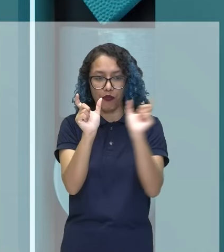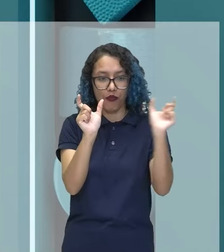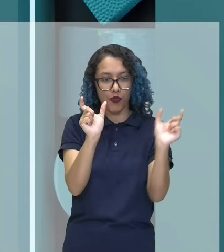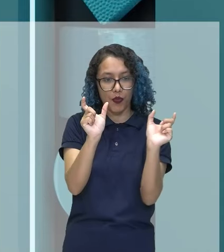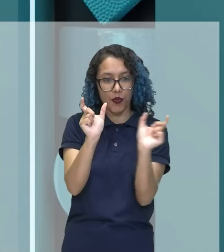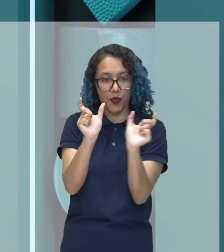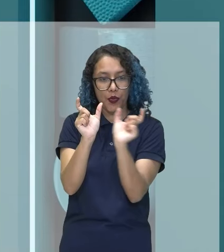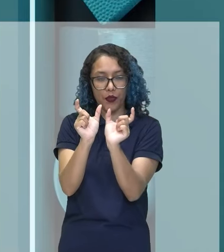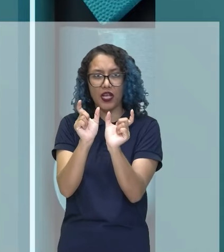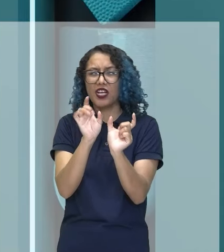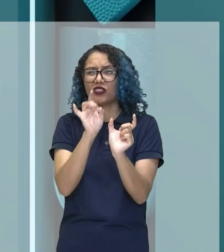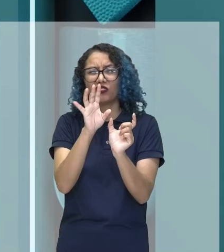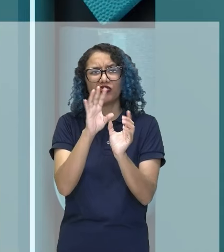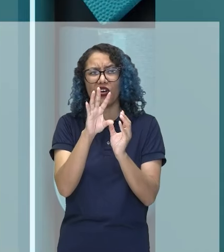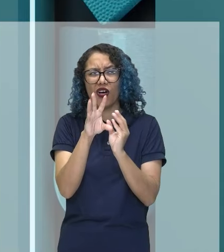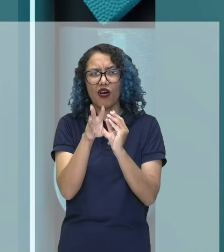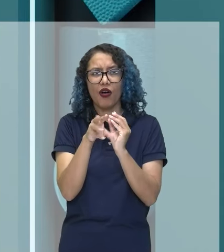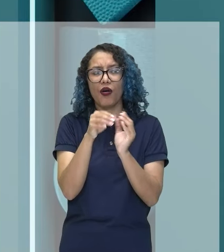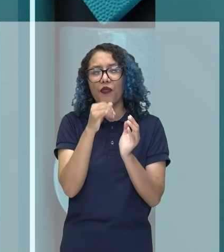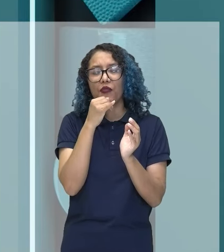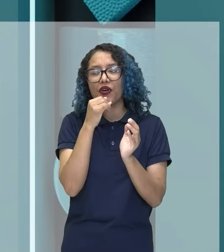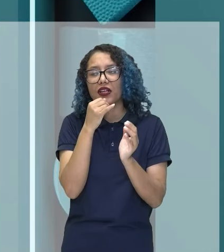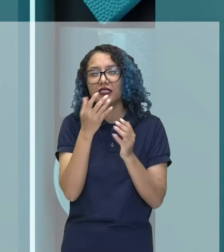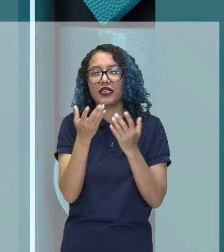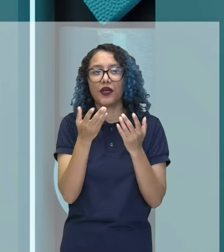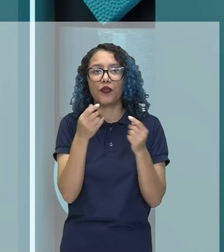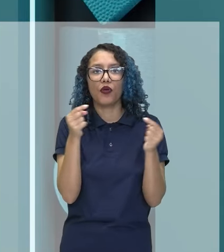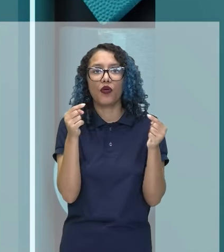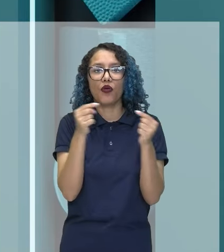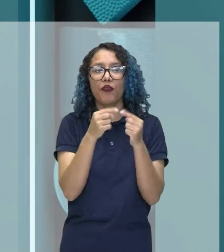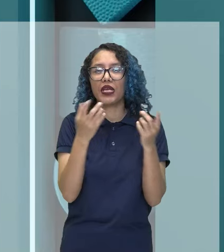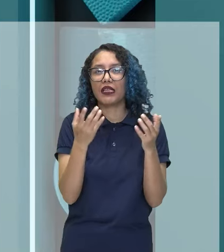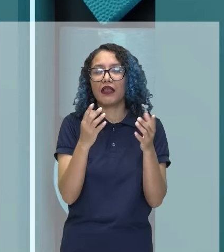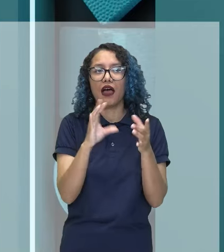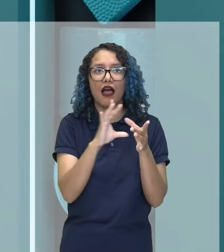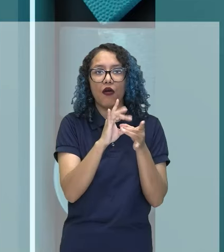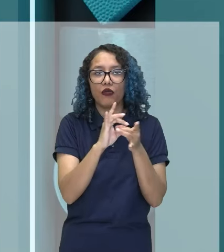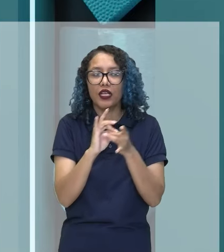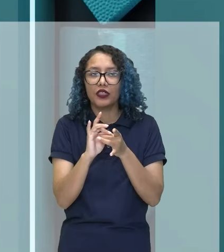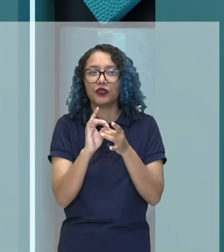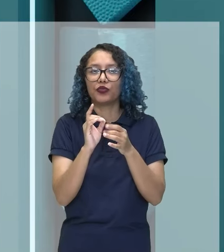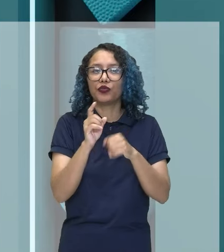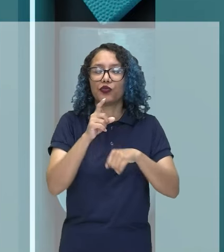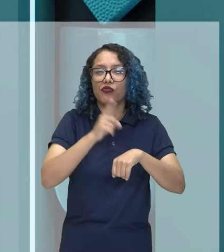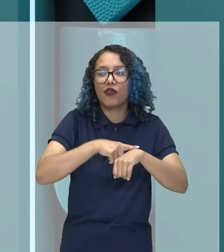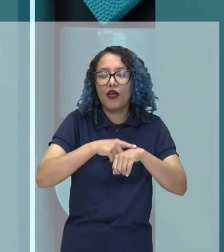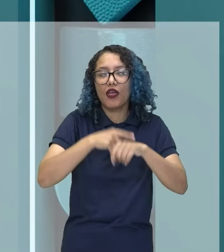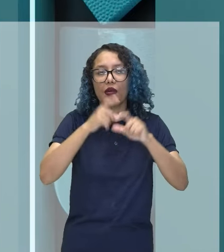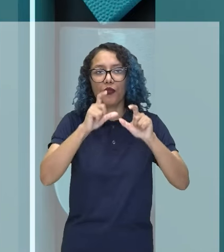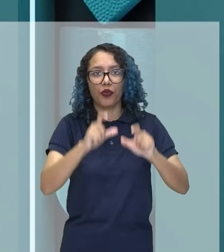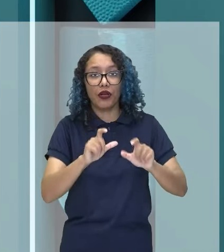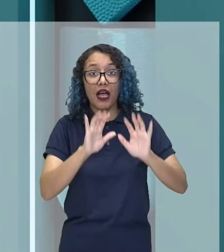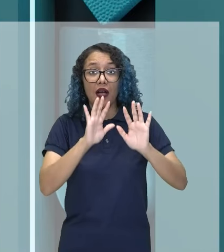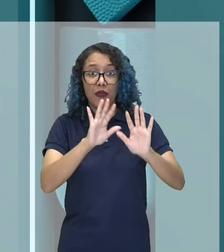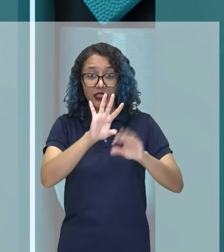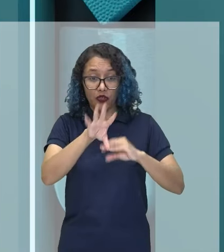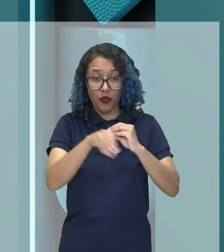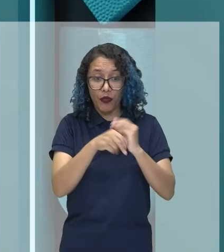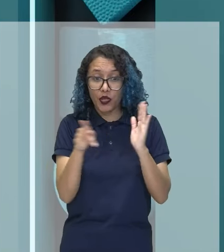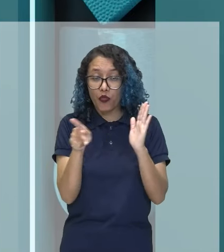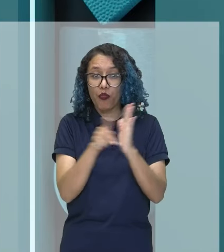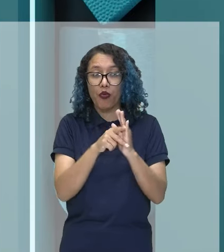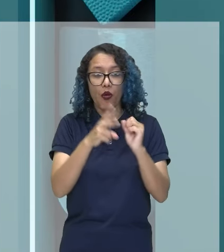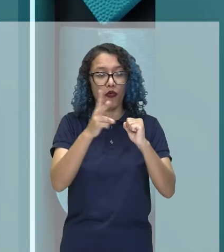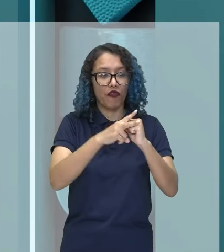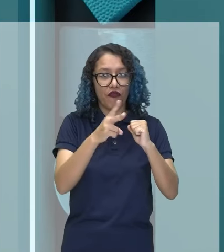informações acessórias do tipo, de circunstância de tempo, de lugar e tudo mais, mas não serão complementos para